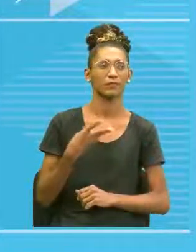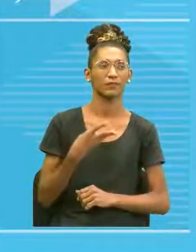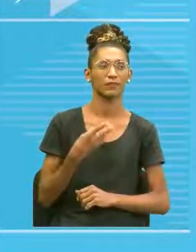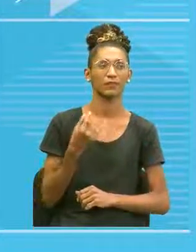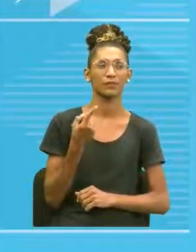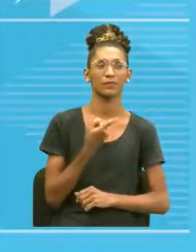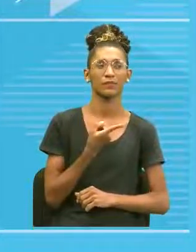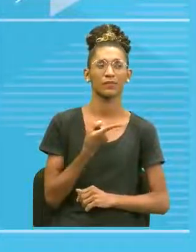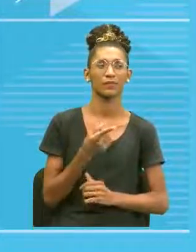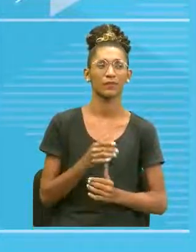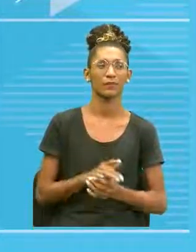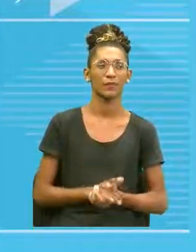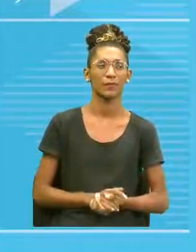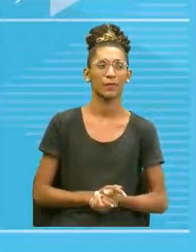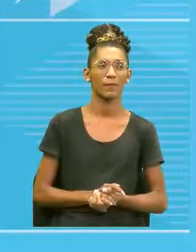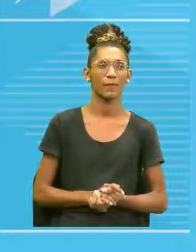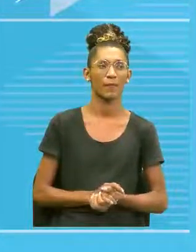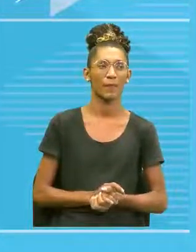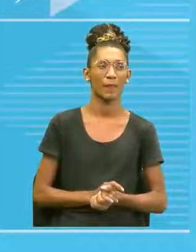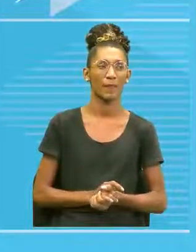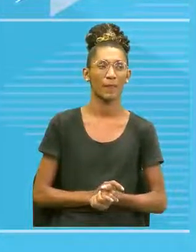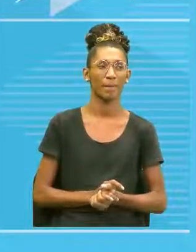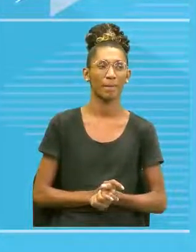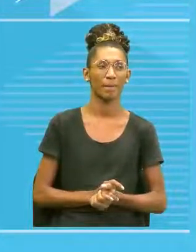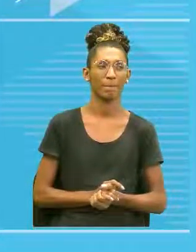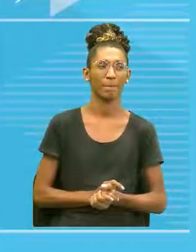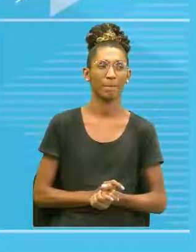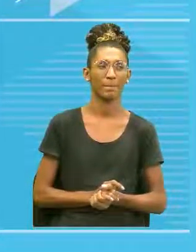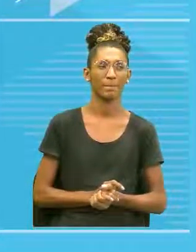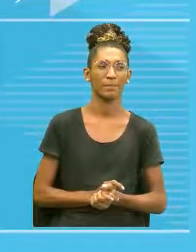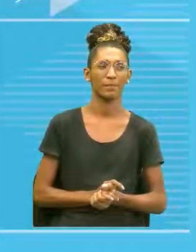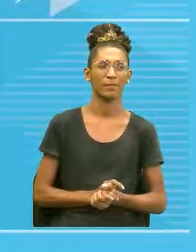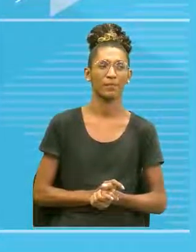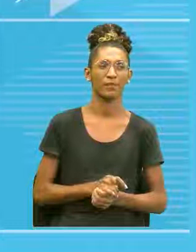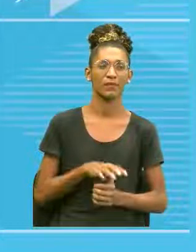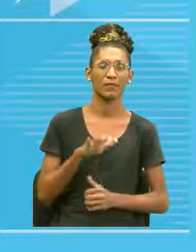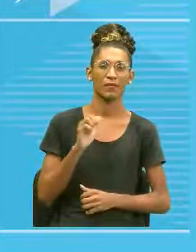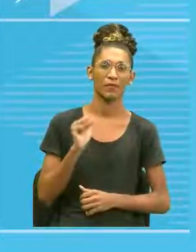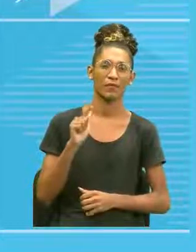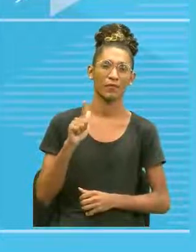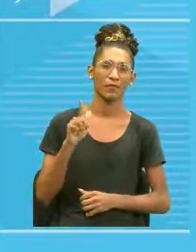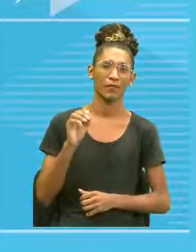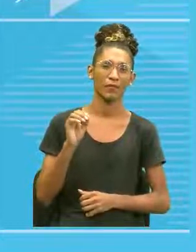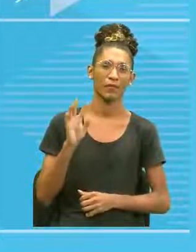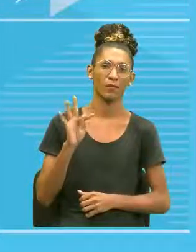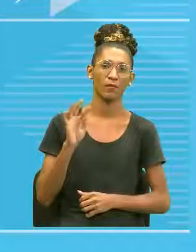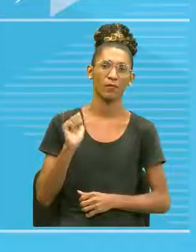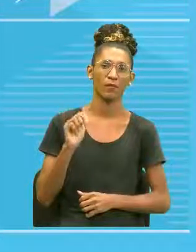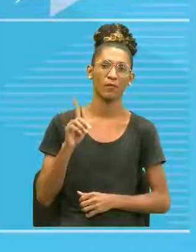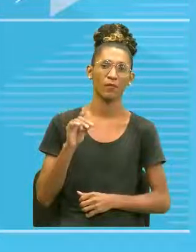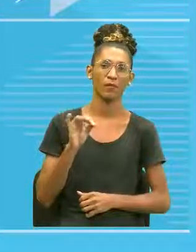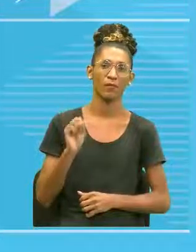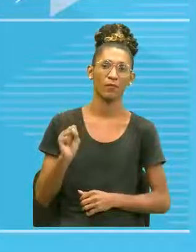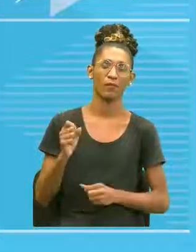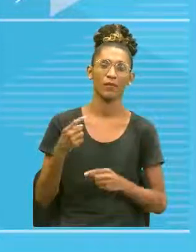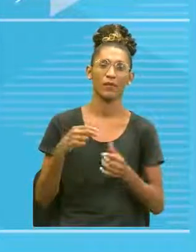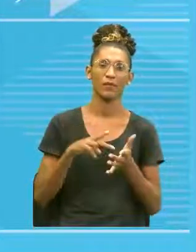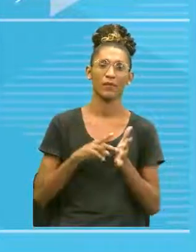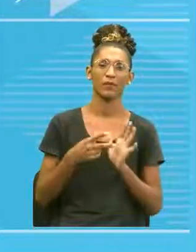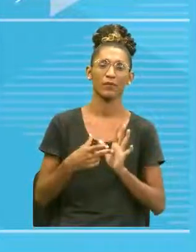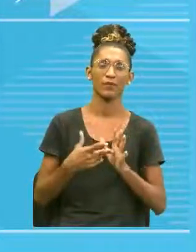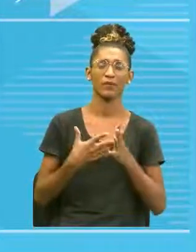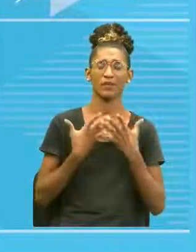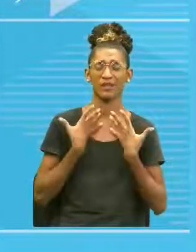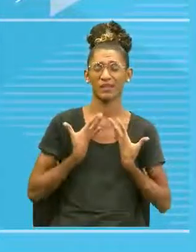estavam agotados porque agotados quer dizer exaustos muito cansados